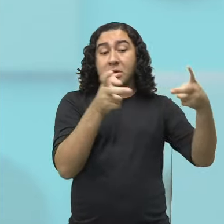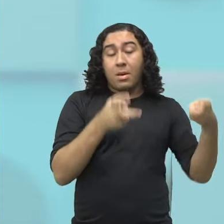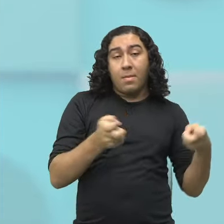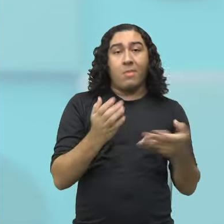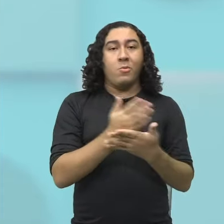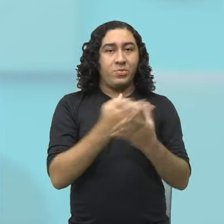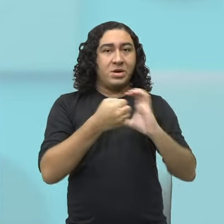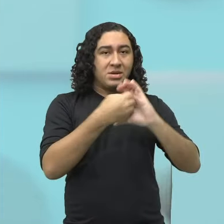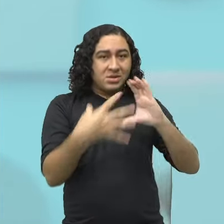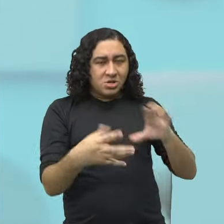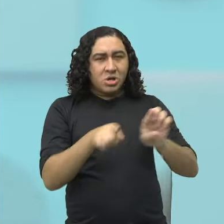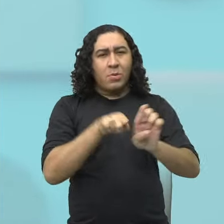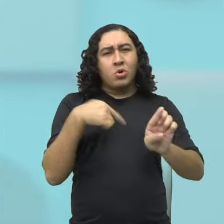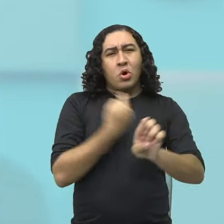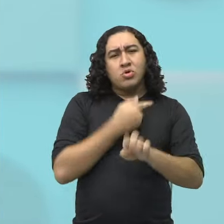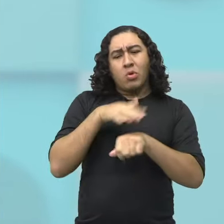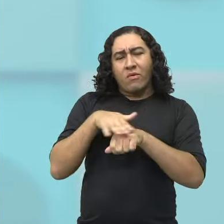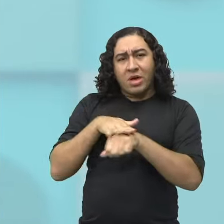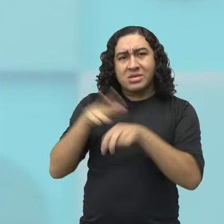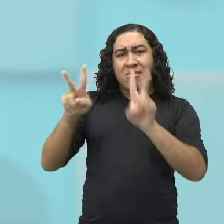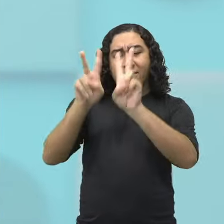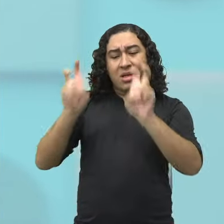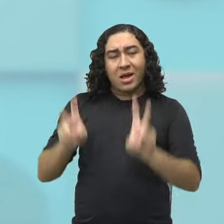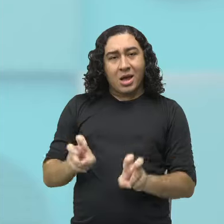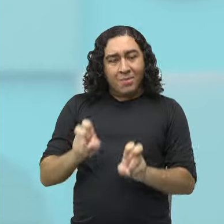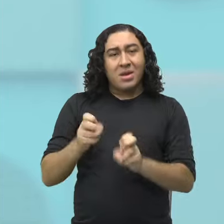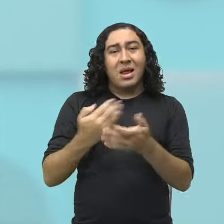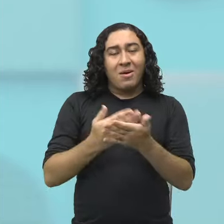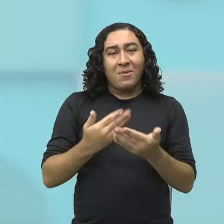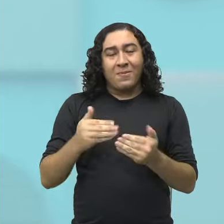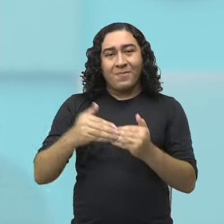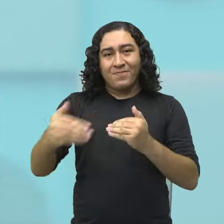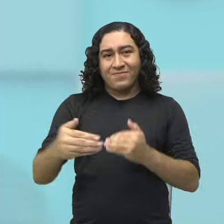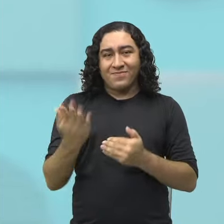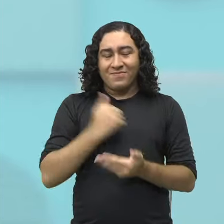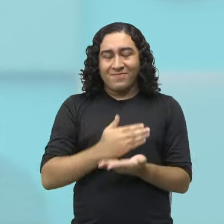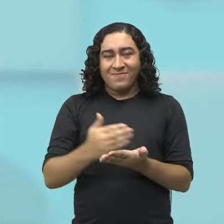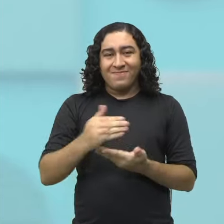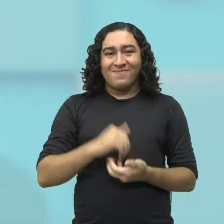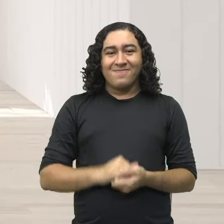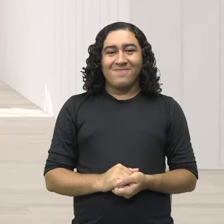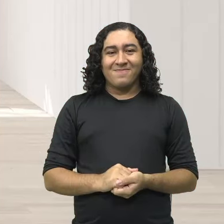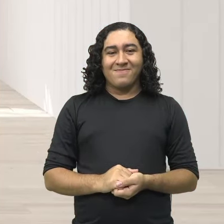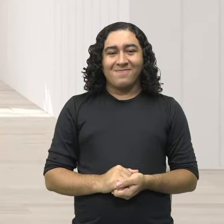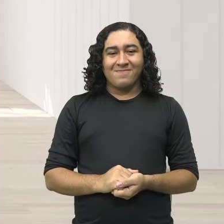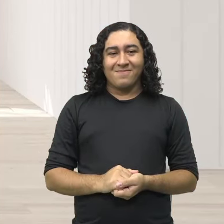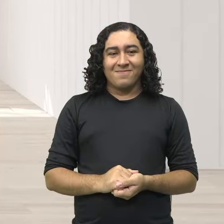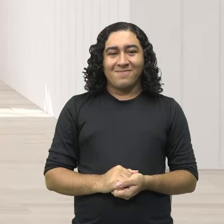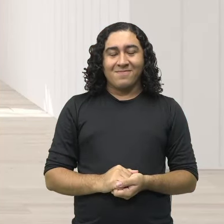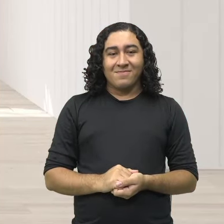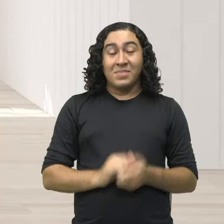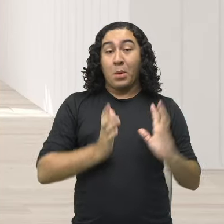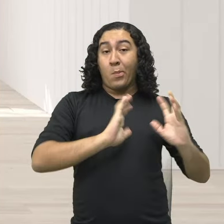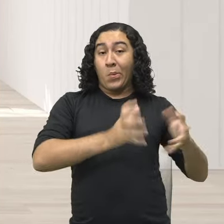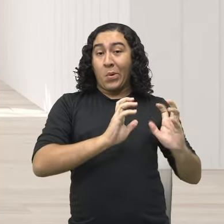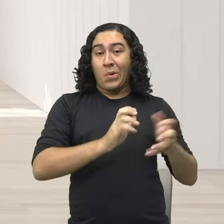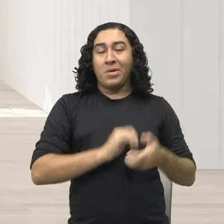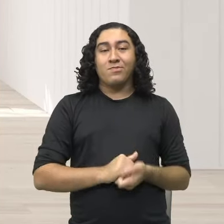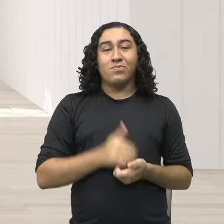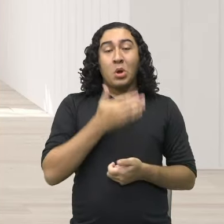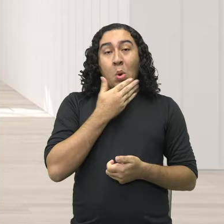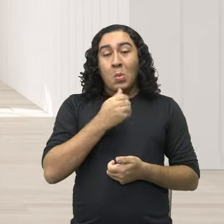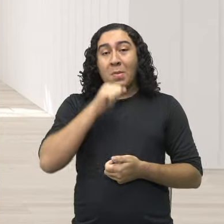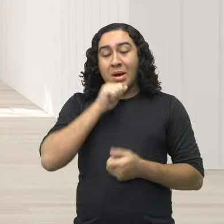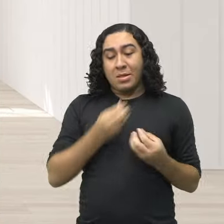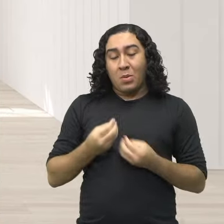algumas características e a gente vai conversando sobre esse vídeo no decorrer da aula, tá bom? Vamos lá? A bola. O pai deu uma bola